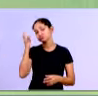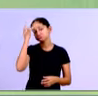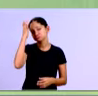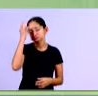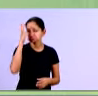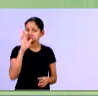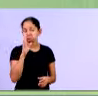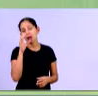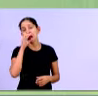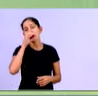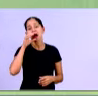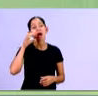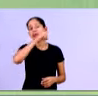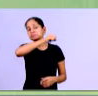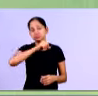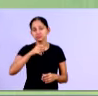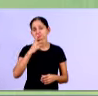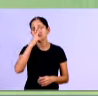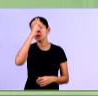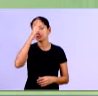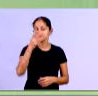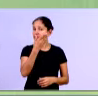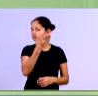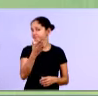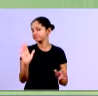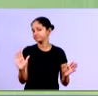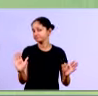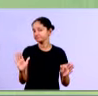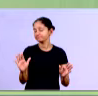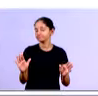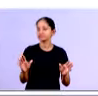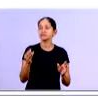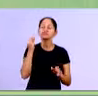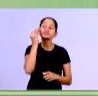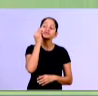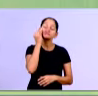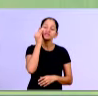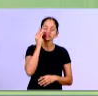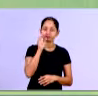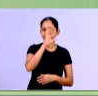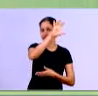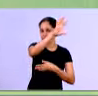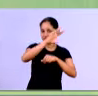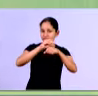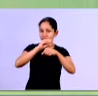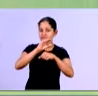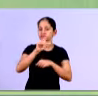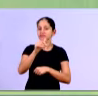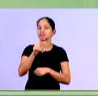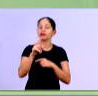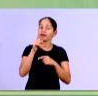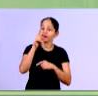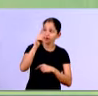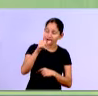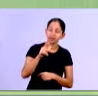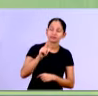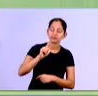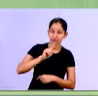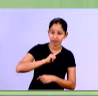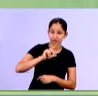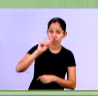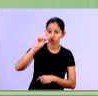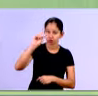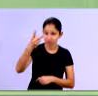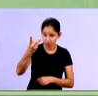vou resultado mais rápido, ok? E aí, eu vou trazer essa fórmula para cá. Vamos lá, temos uma aplicação de